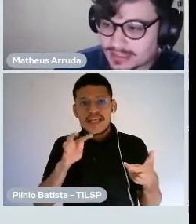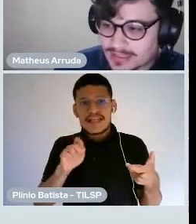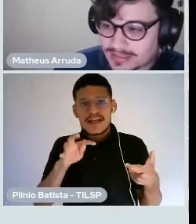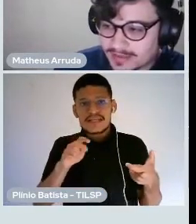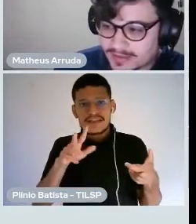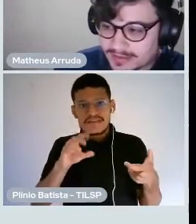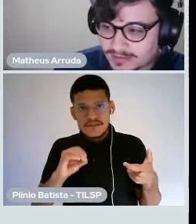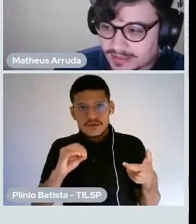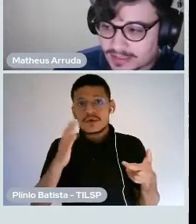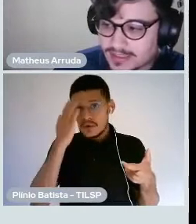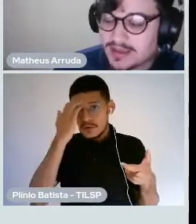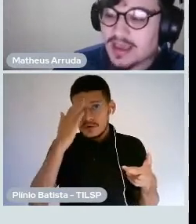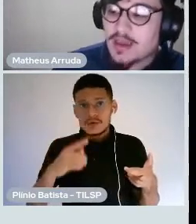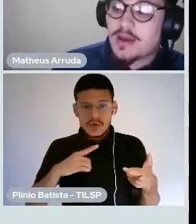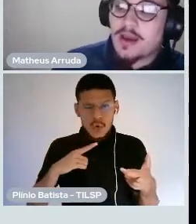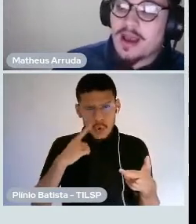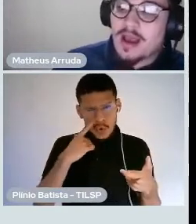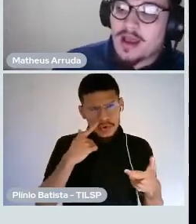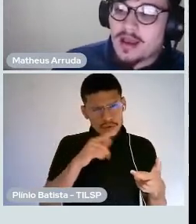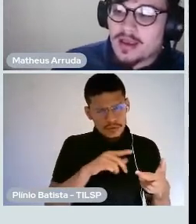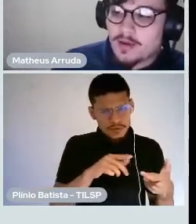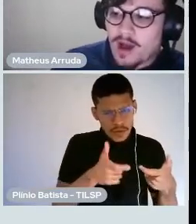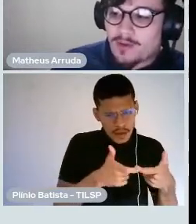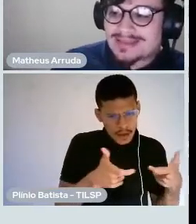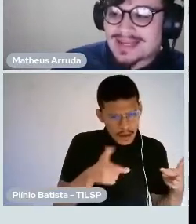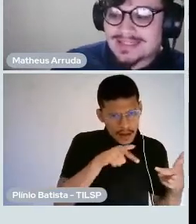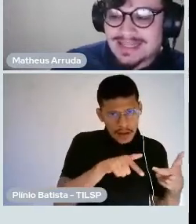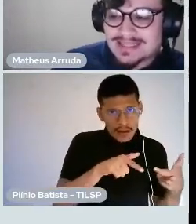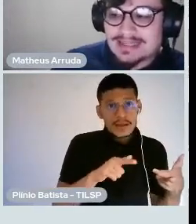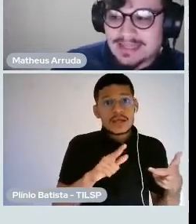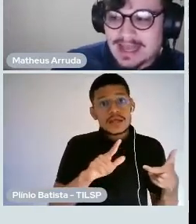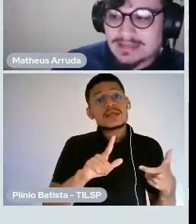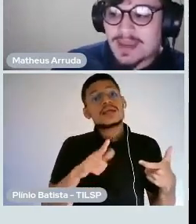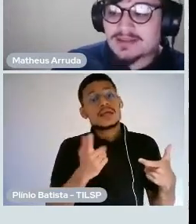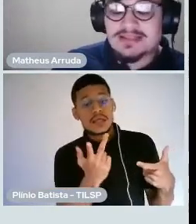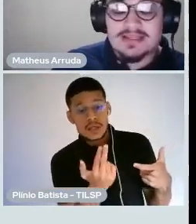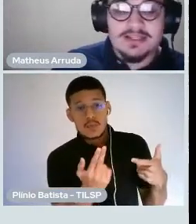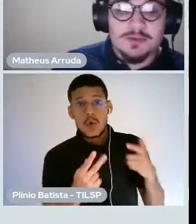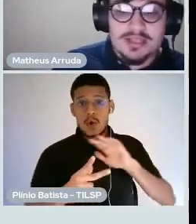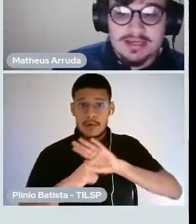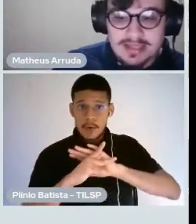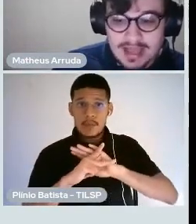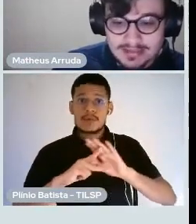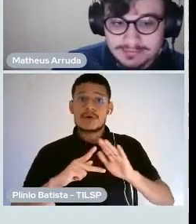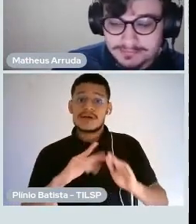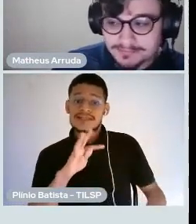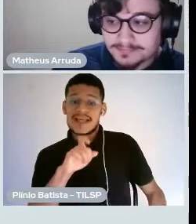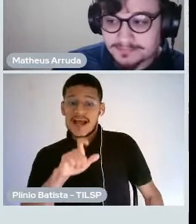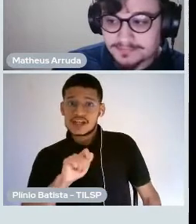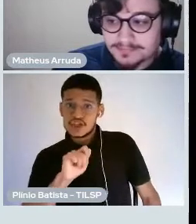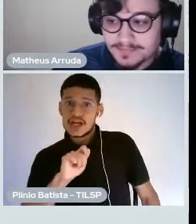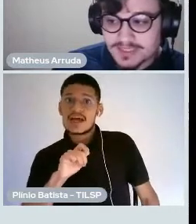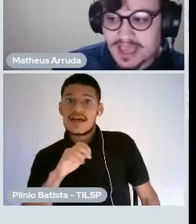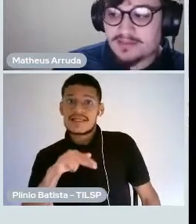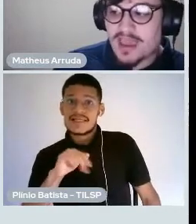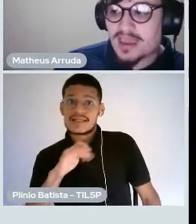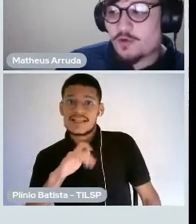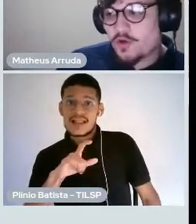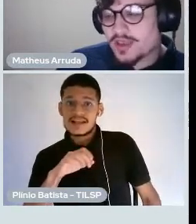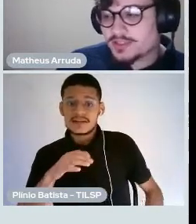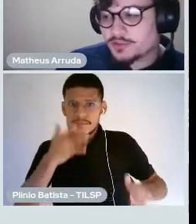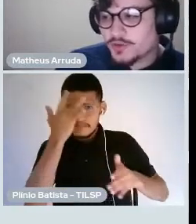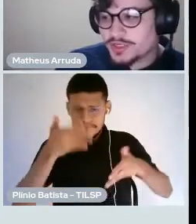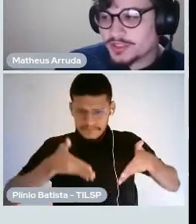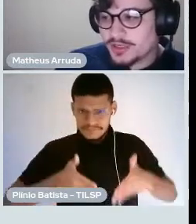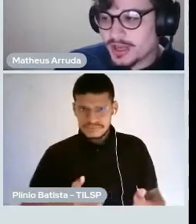embaixo, que tem esse CVzinho aqui, igual a taxa de natalidade menos a taxa de mortalidade, certo? E